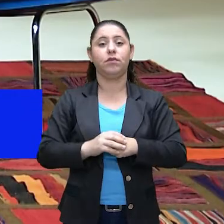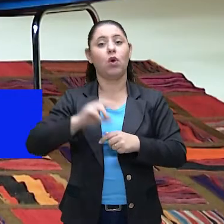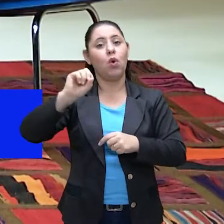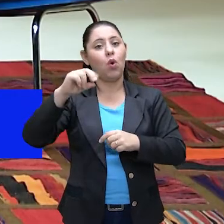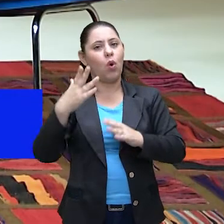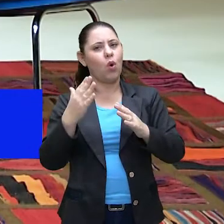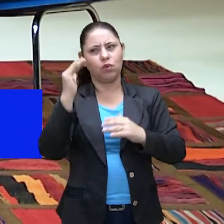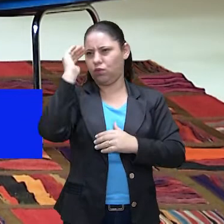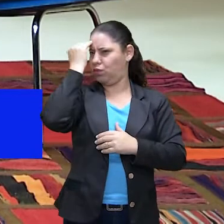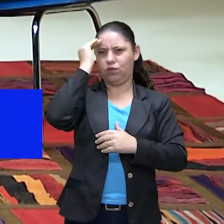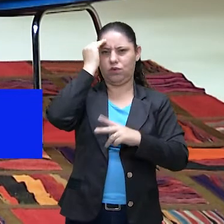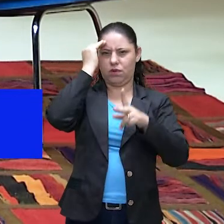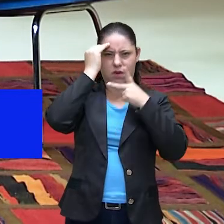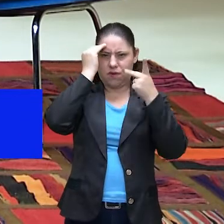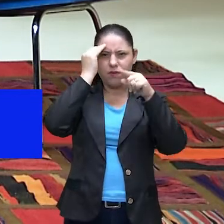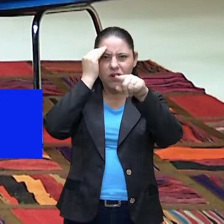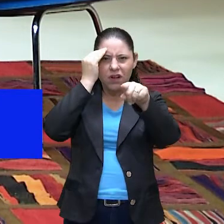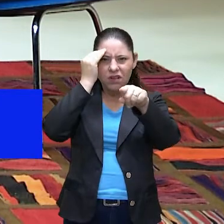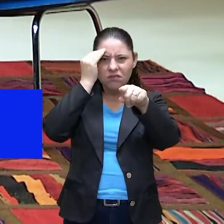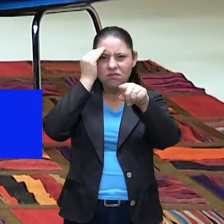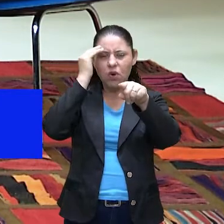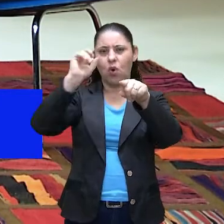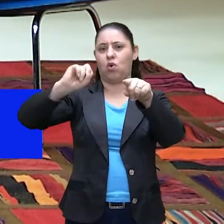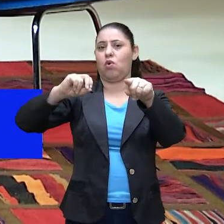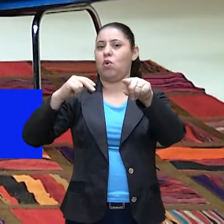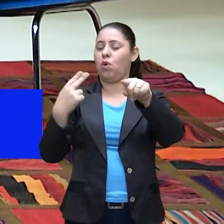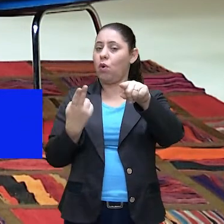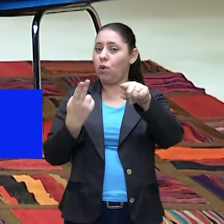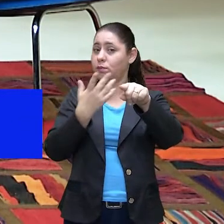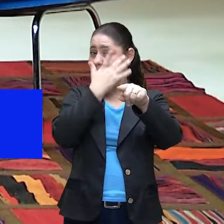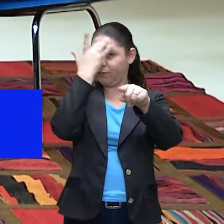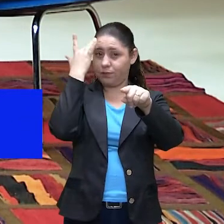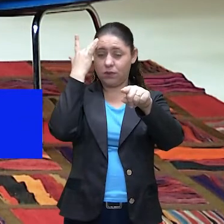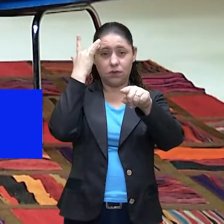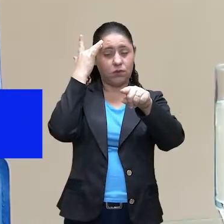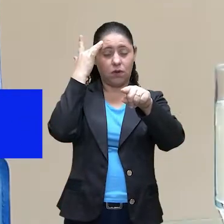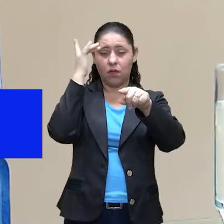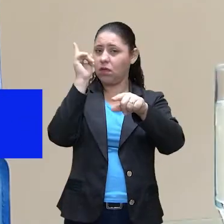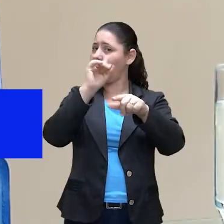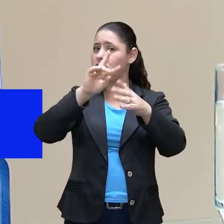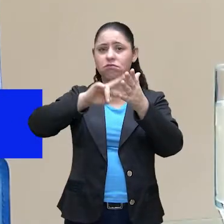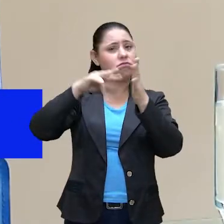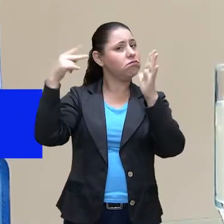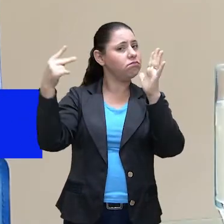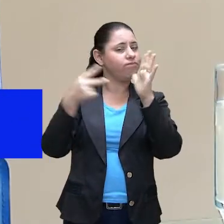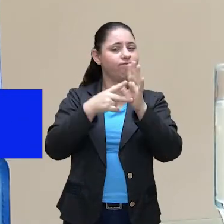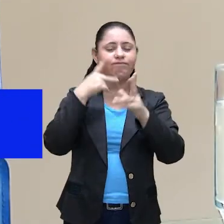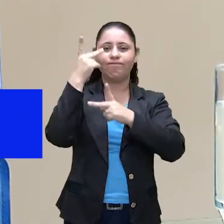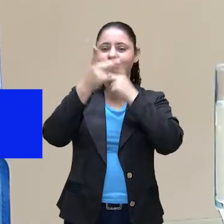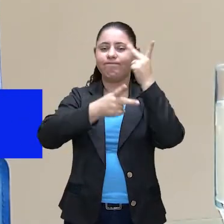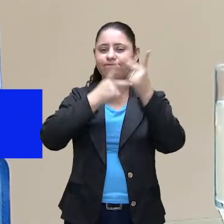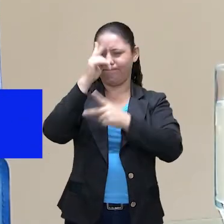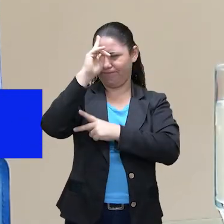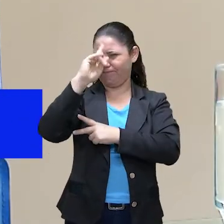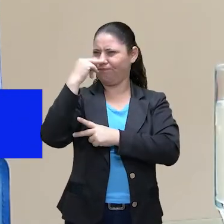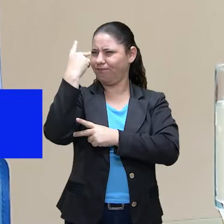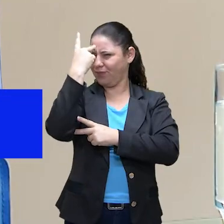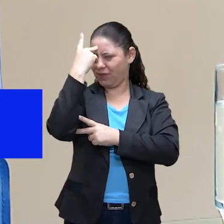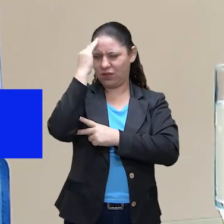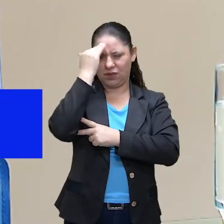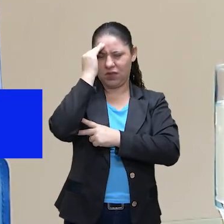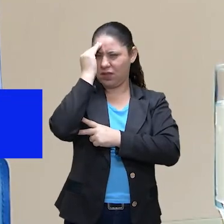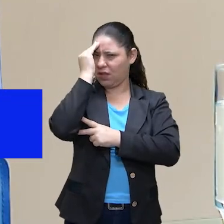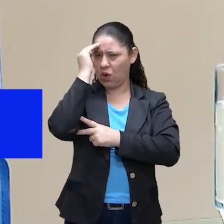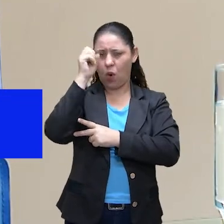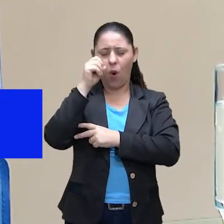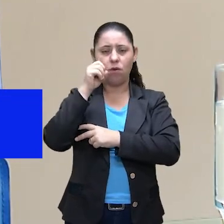esse indivíduo não entende o que você está falando, ou esse indivíduo não interpreta o que você falou,